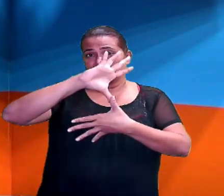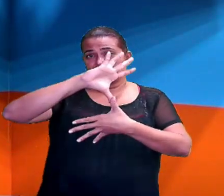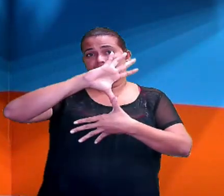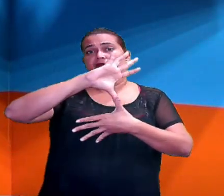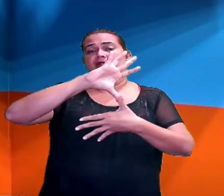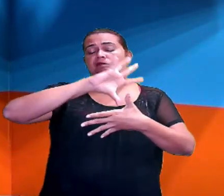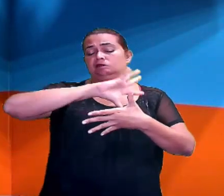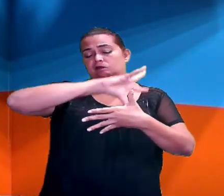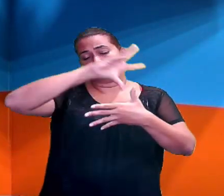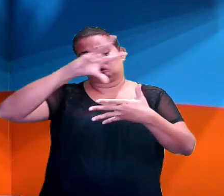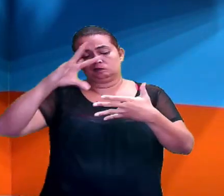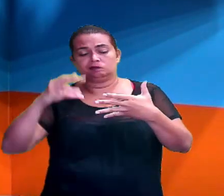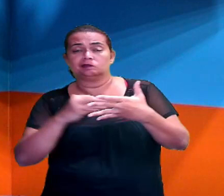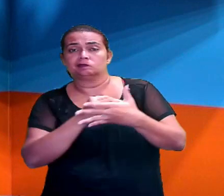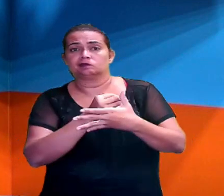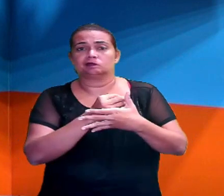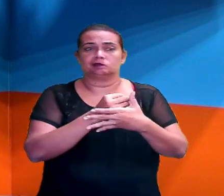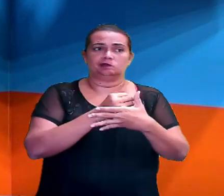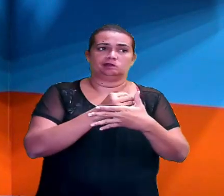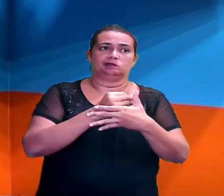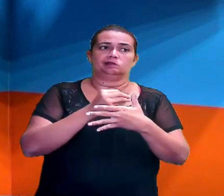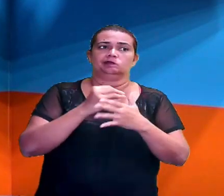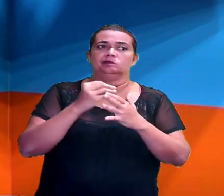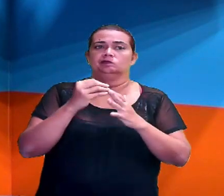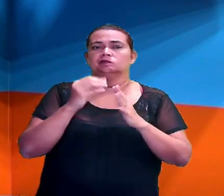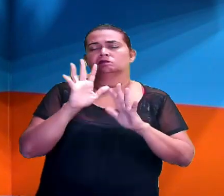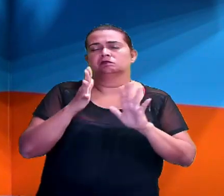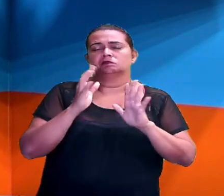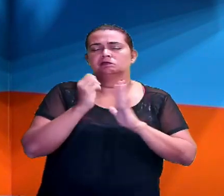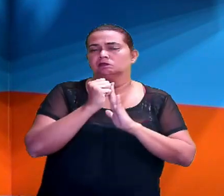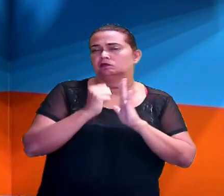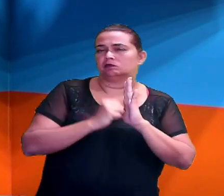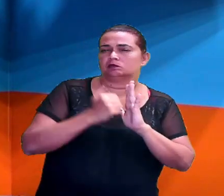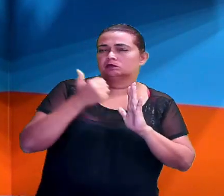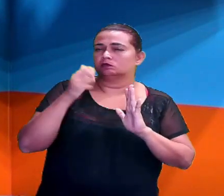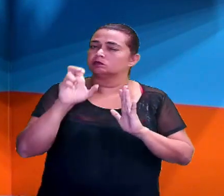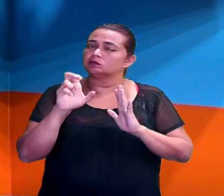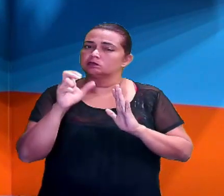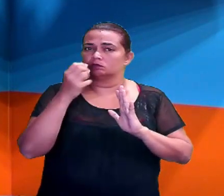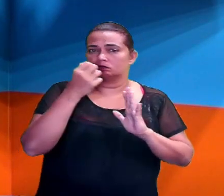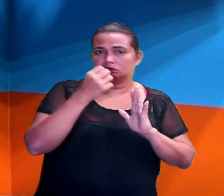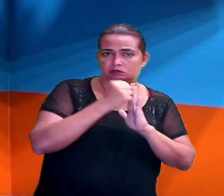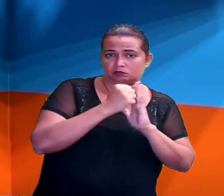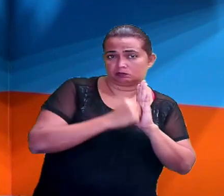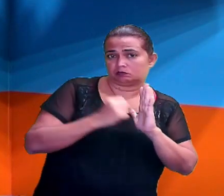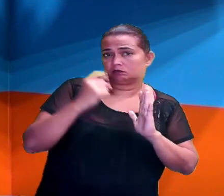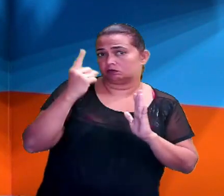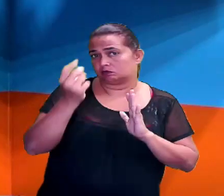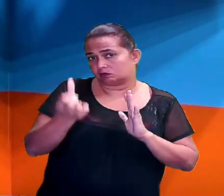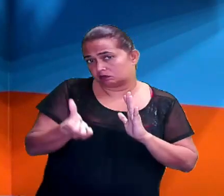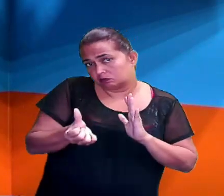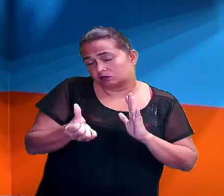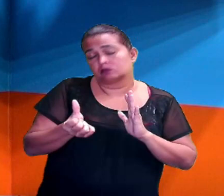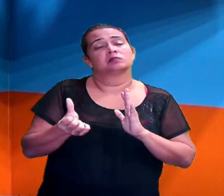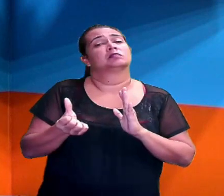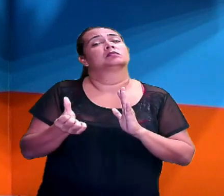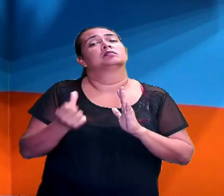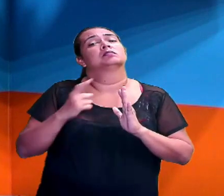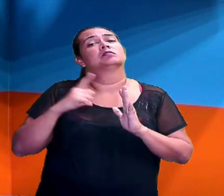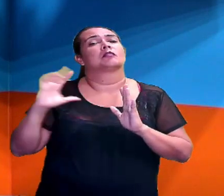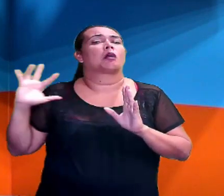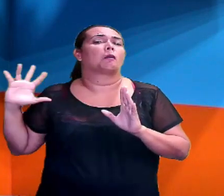como um todo, né, desde o final do século XV, início do século XVI, ela começou a receber grande